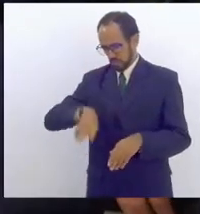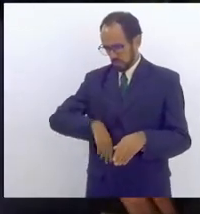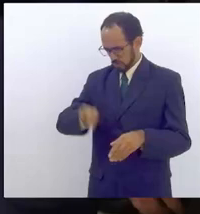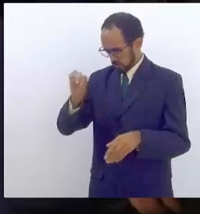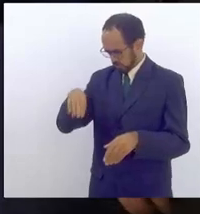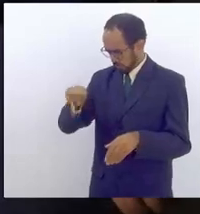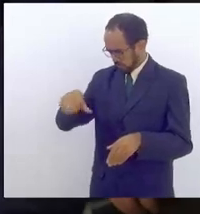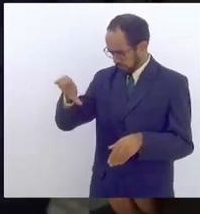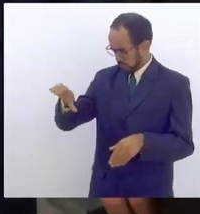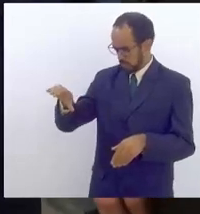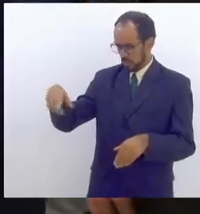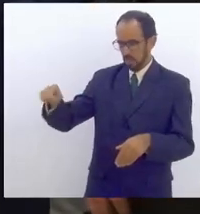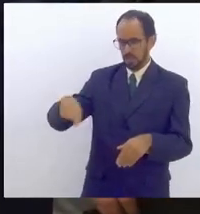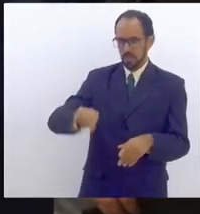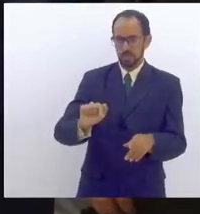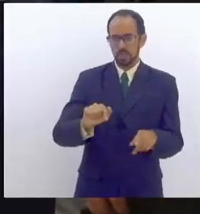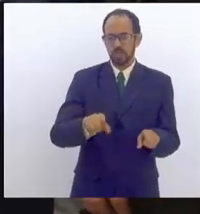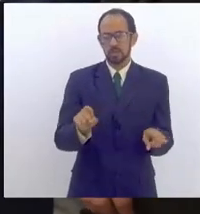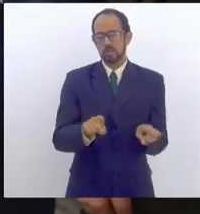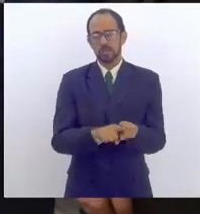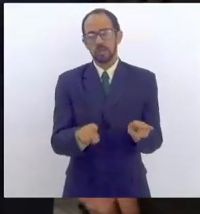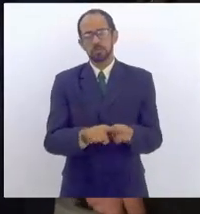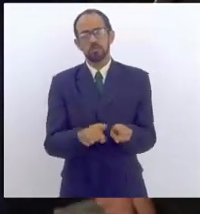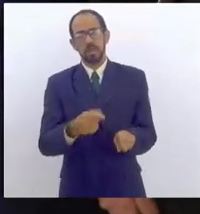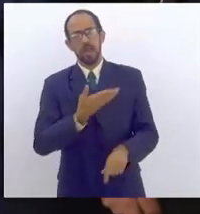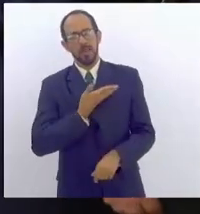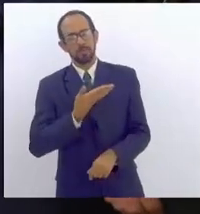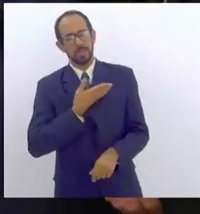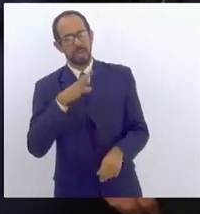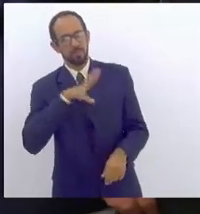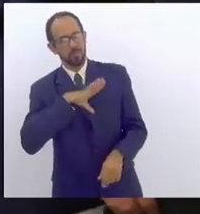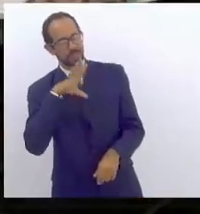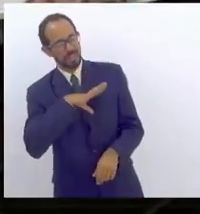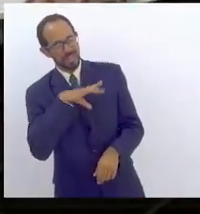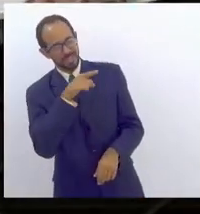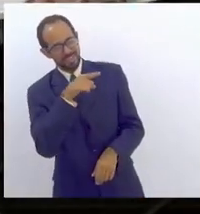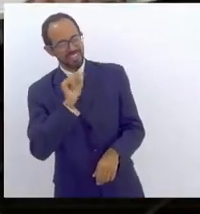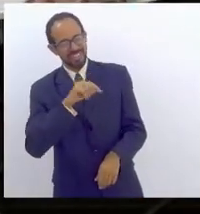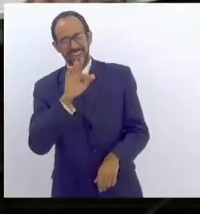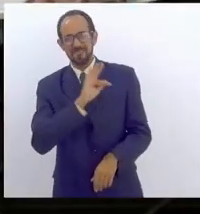querida amiga e vascaína Marta Rocha,